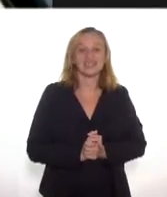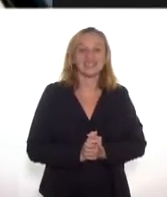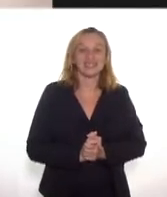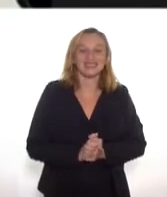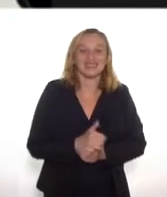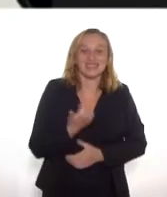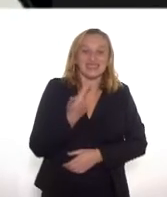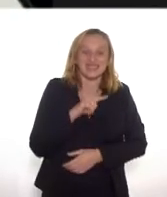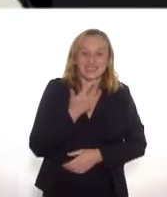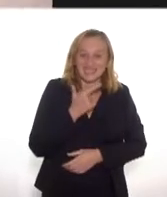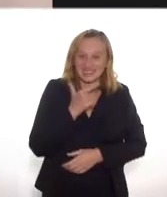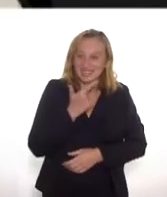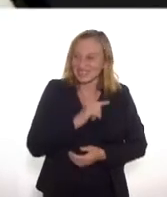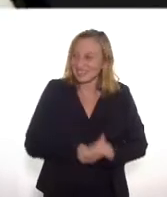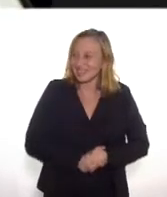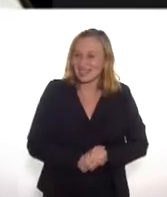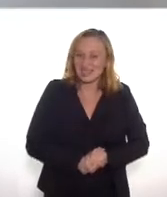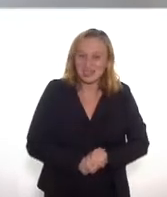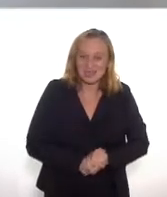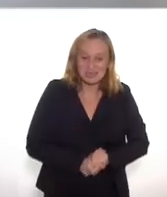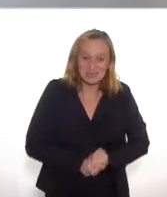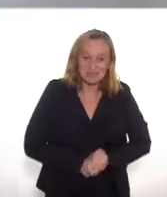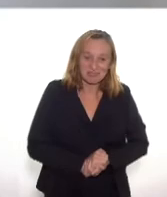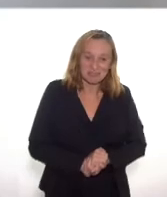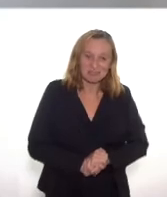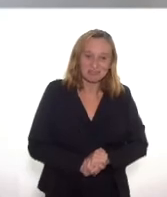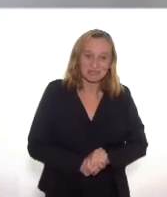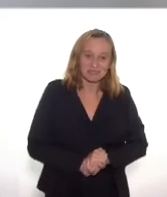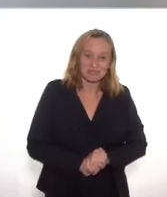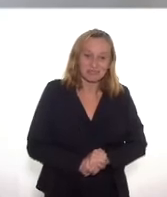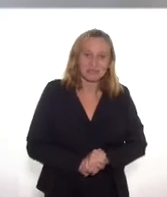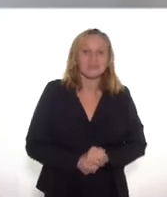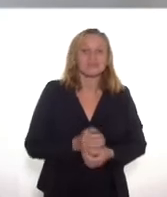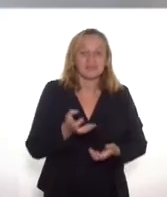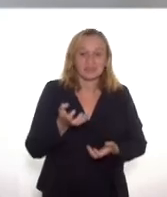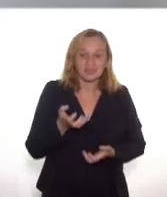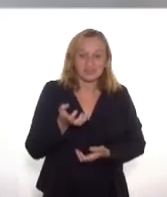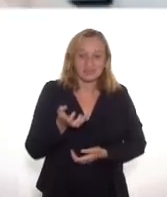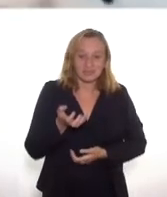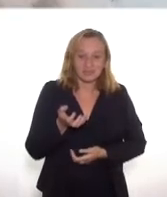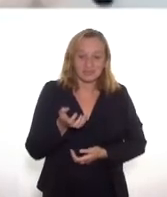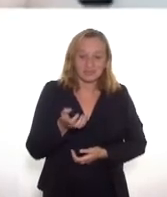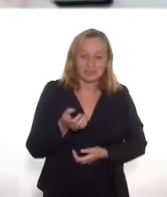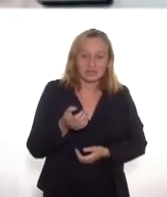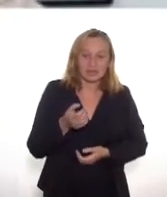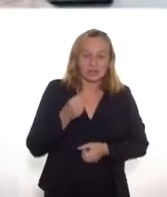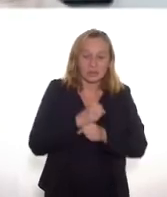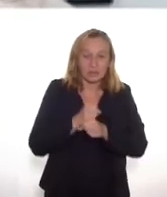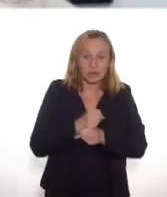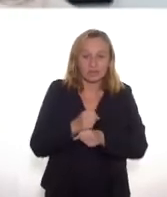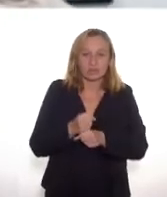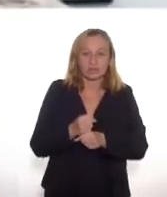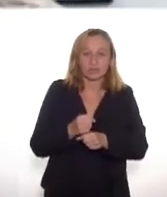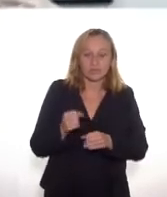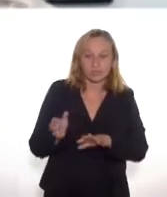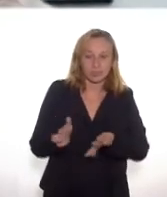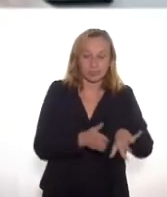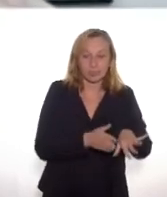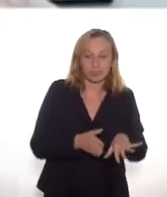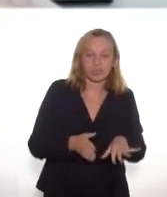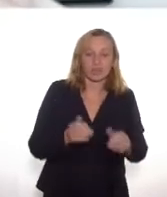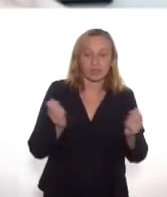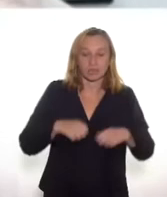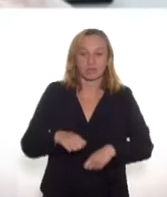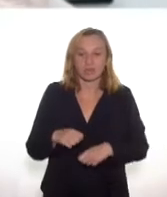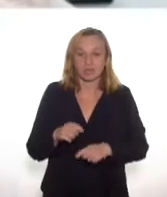Tá bom. Terminou, Rodrigo? Não, presidente, olha, eu quero... Eu tive no ano passado a possibilidade de visitar o Canecão